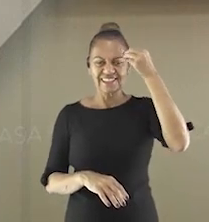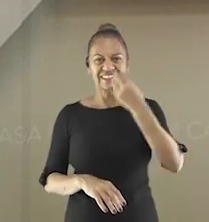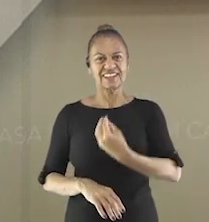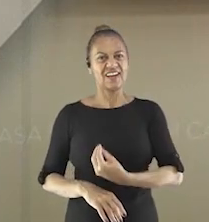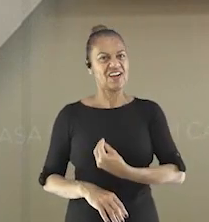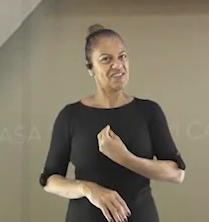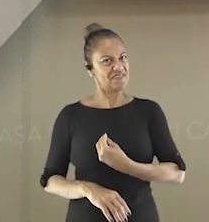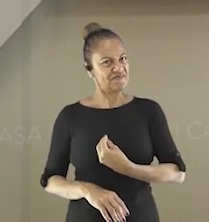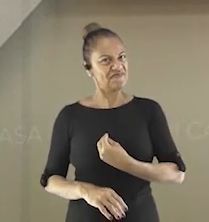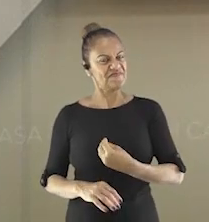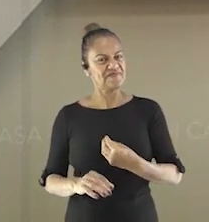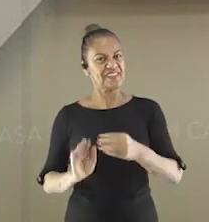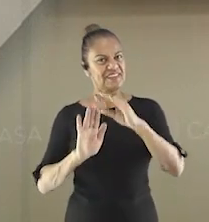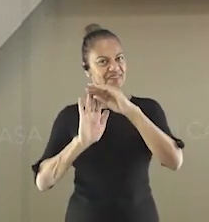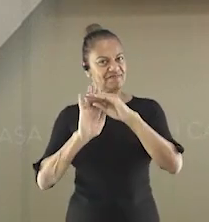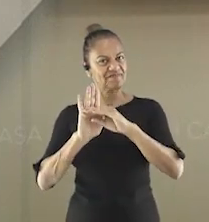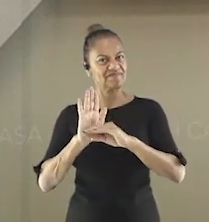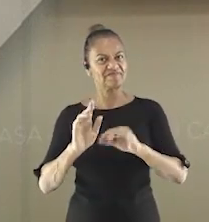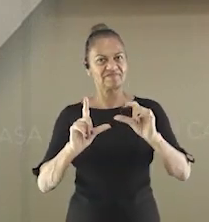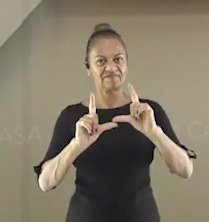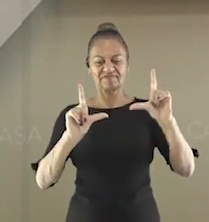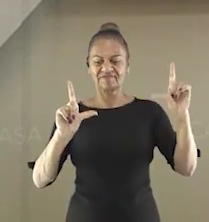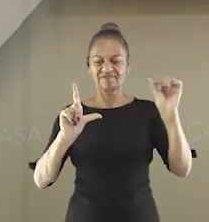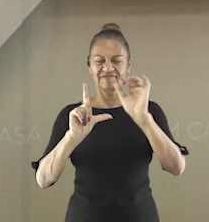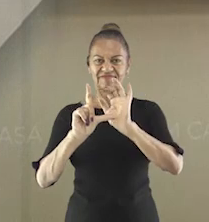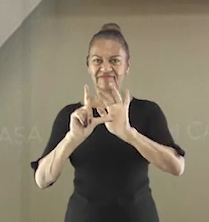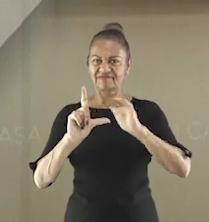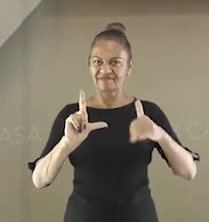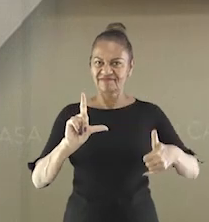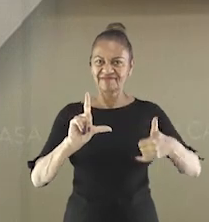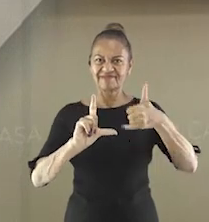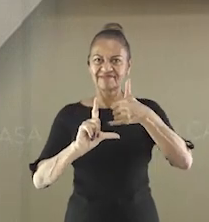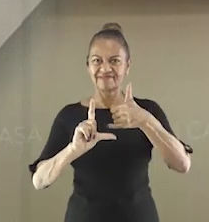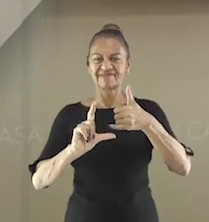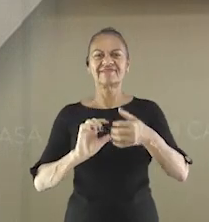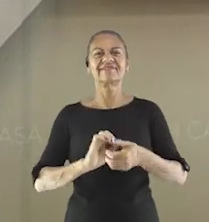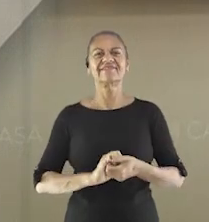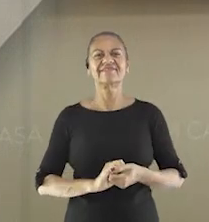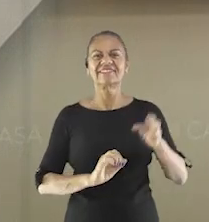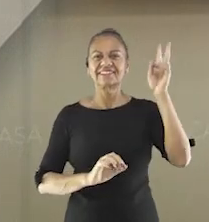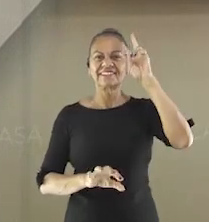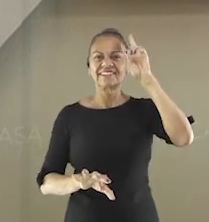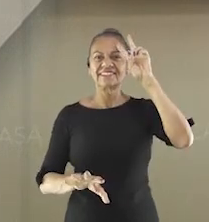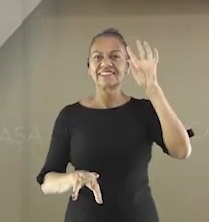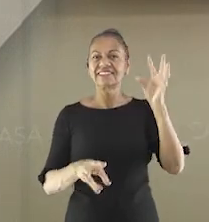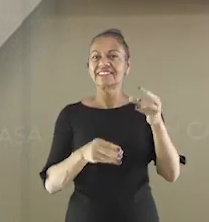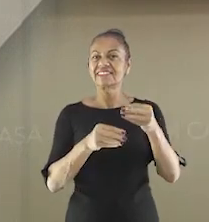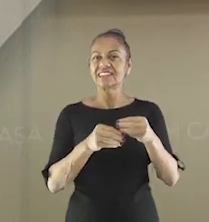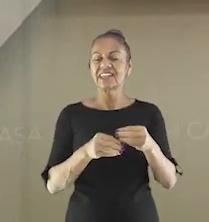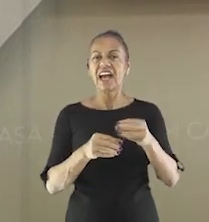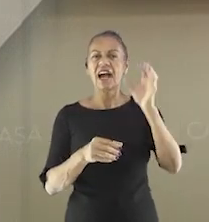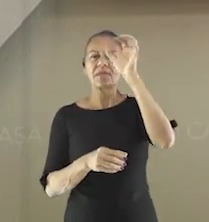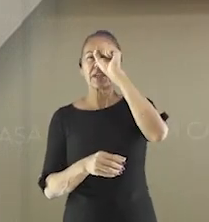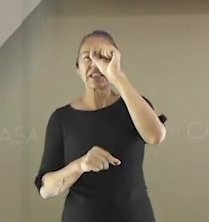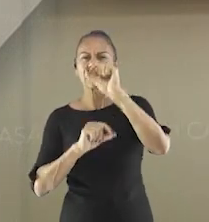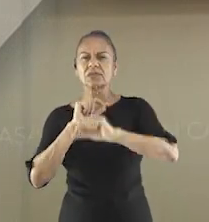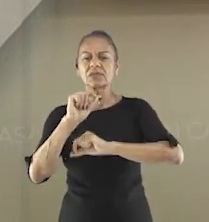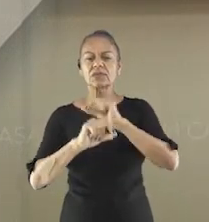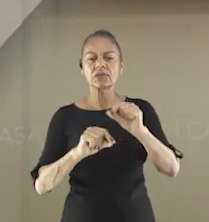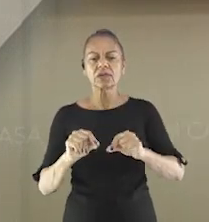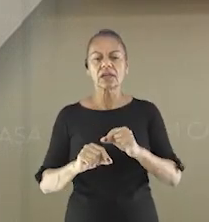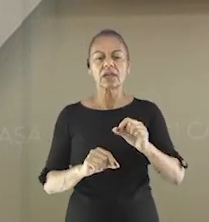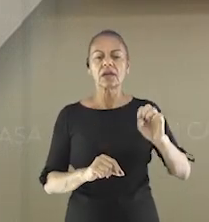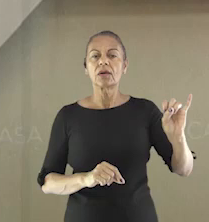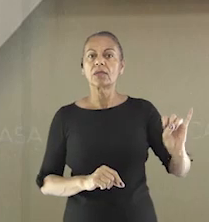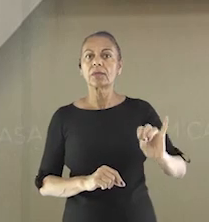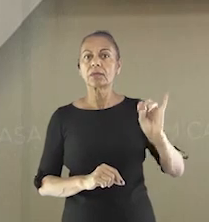tela. Basta apontar a câmera do seu celular para ele, tudo bem? E relembrando o que aprendemos hoje. Hoje nós vimos sobre a